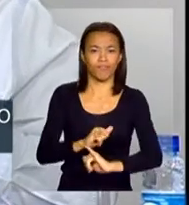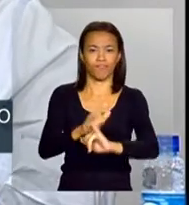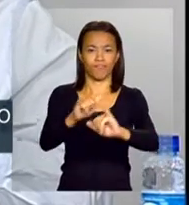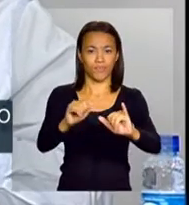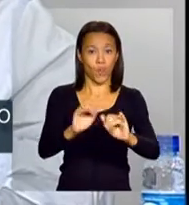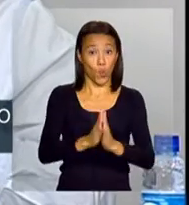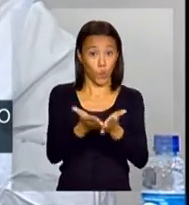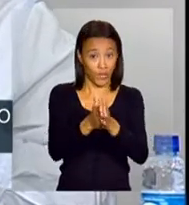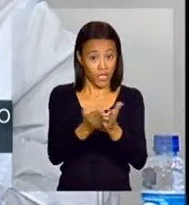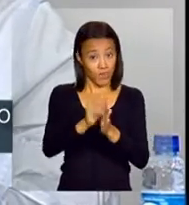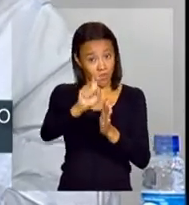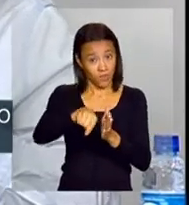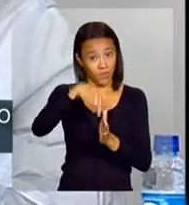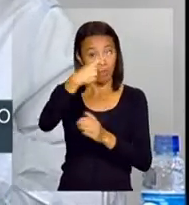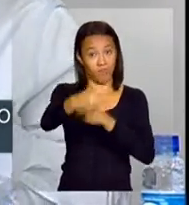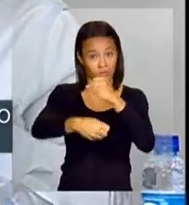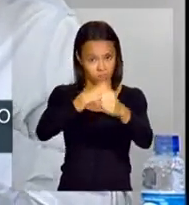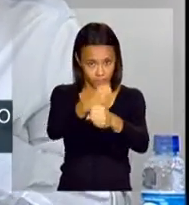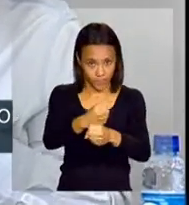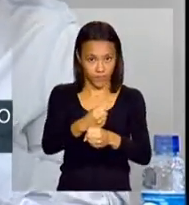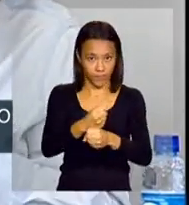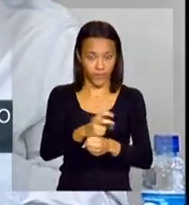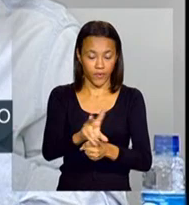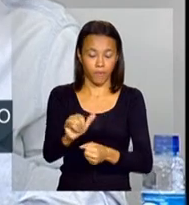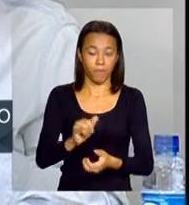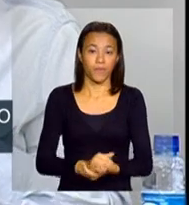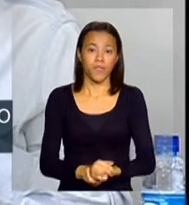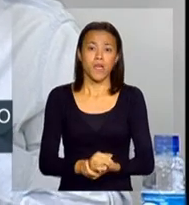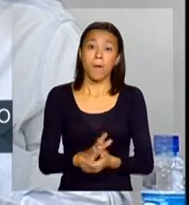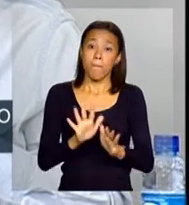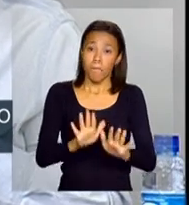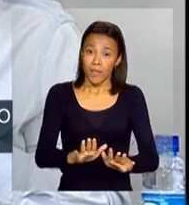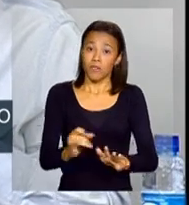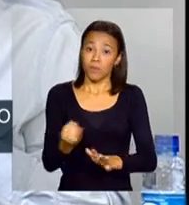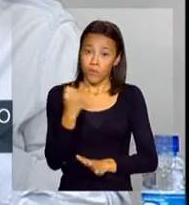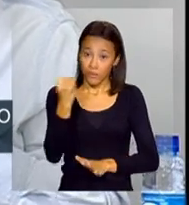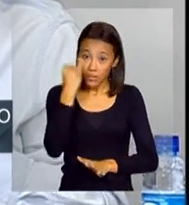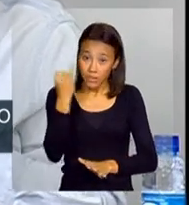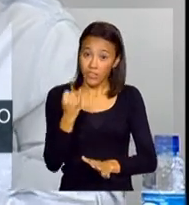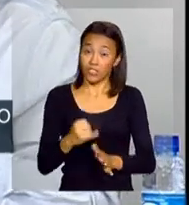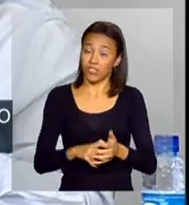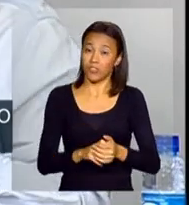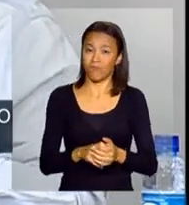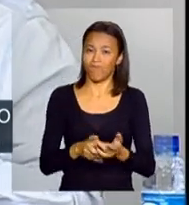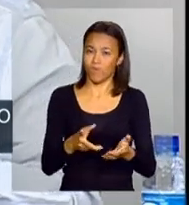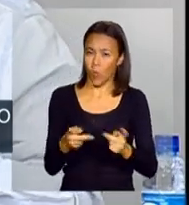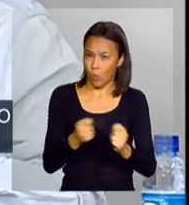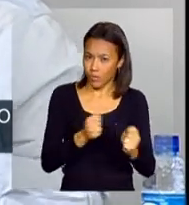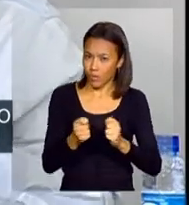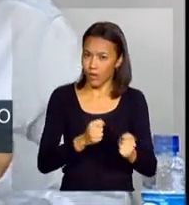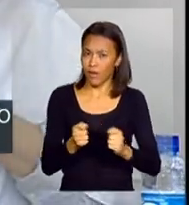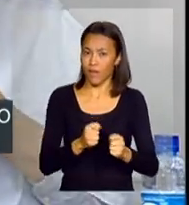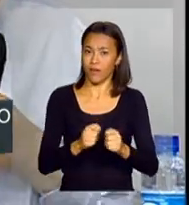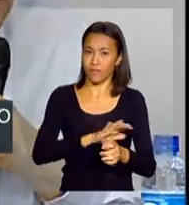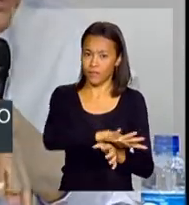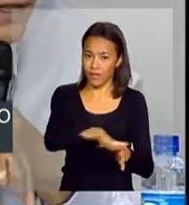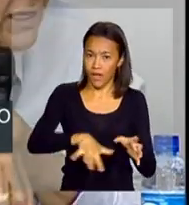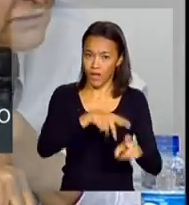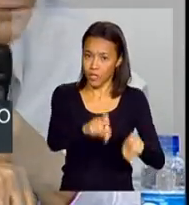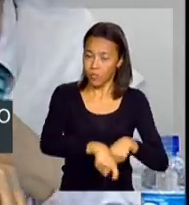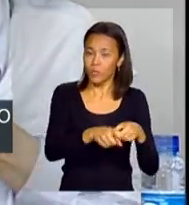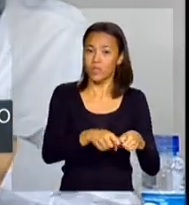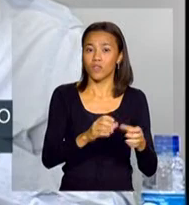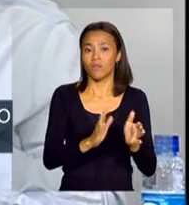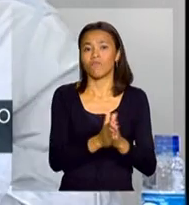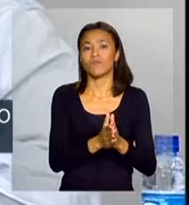só ano que vem. Mas é importante apertar o cinto no CAR, tá? Na cadeia produtiva da soja, é importante para